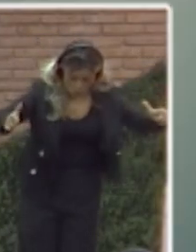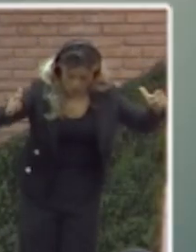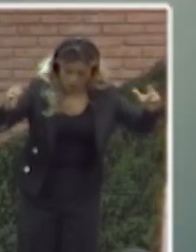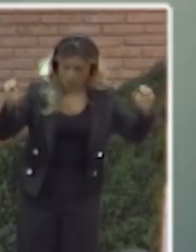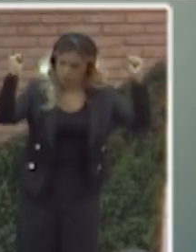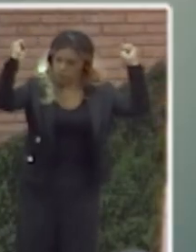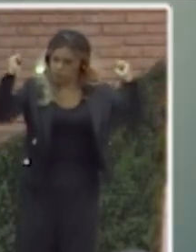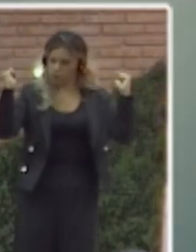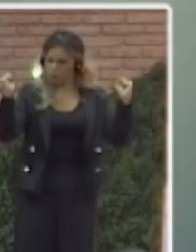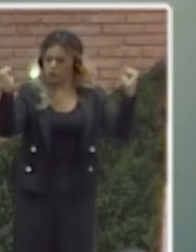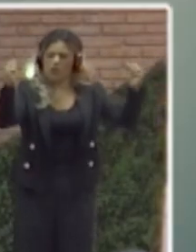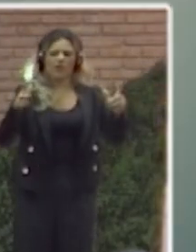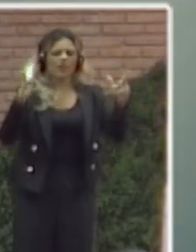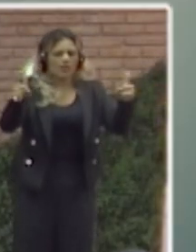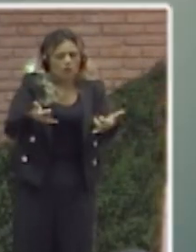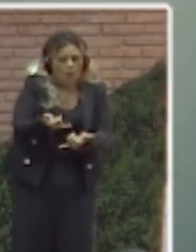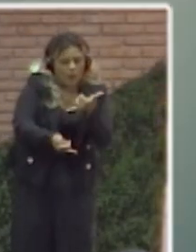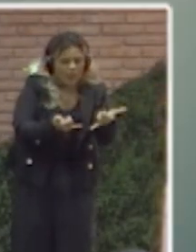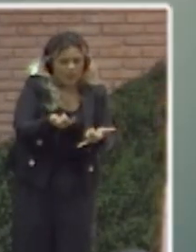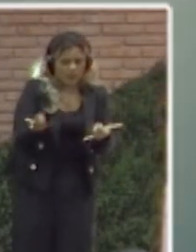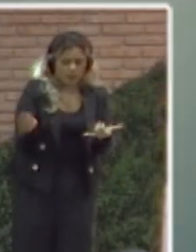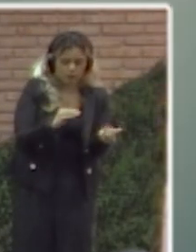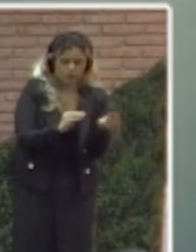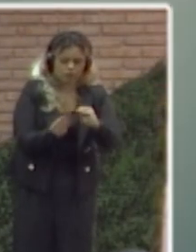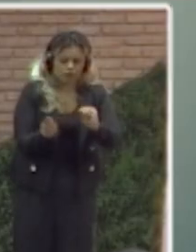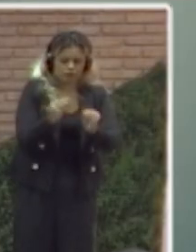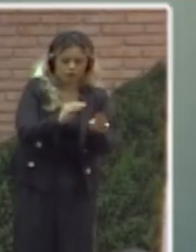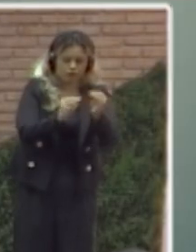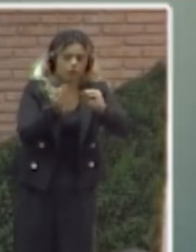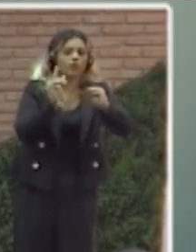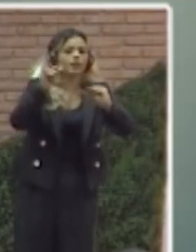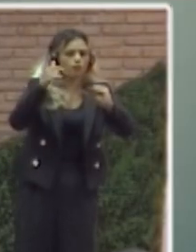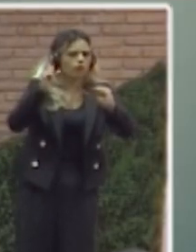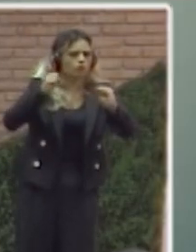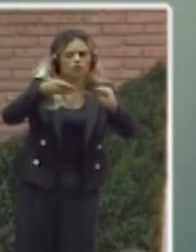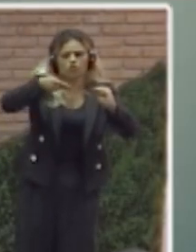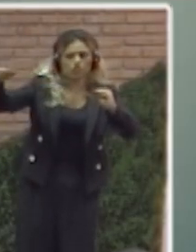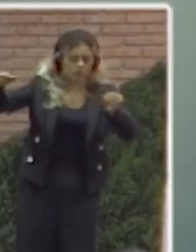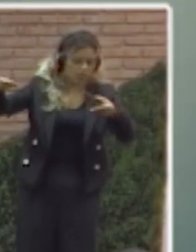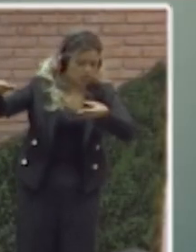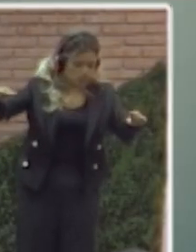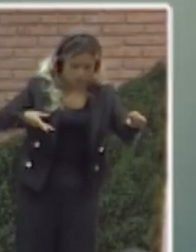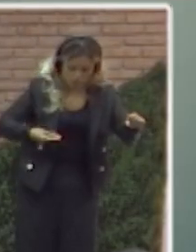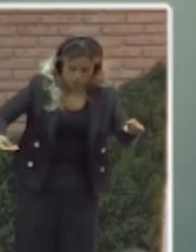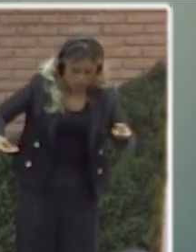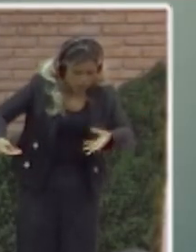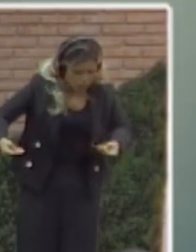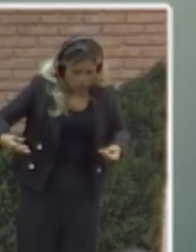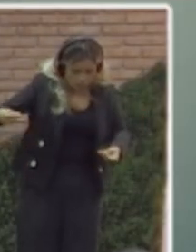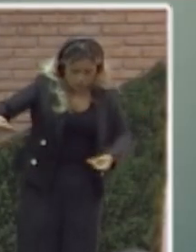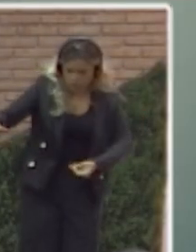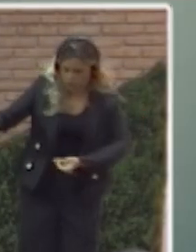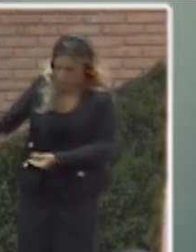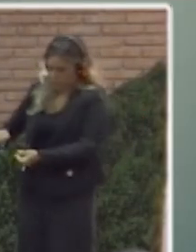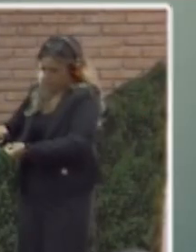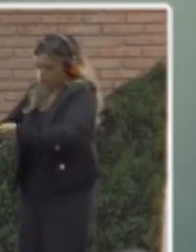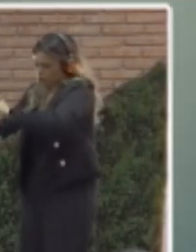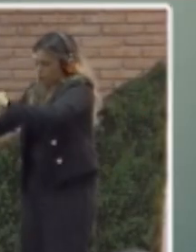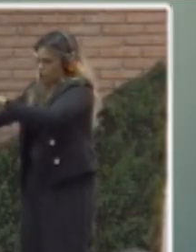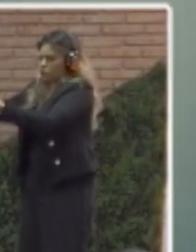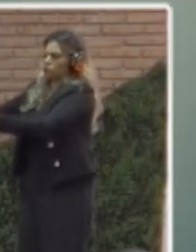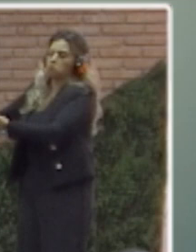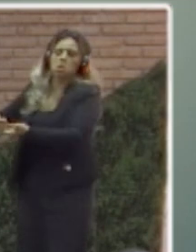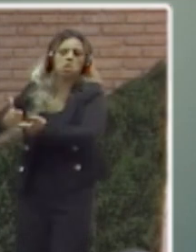monta como se fosse Lego o prédio. E a gente pode desmontar e montar ele em outro lugar. Isso não é